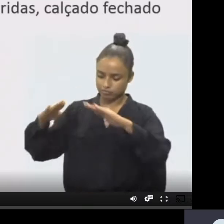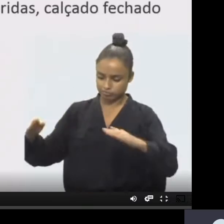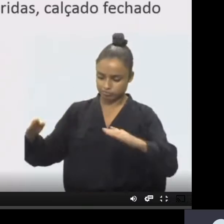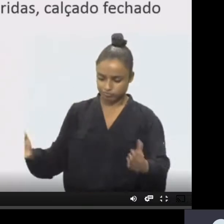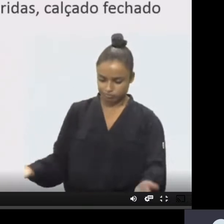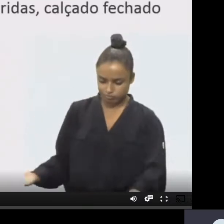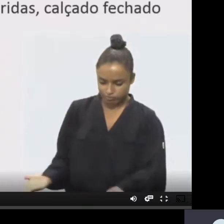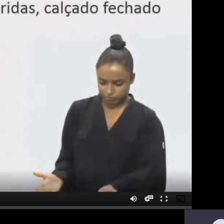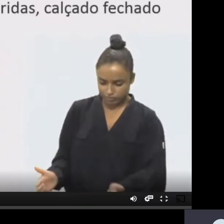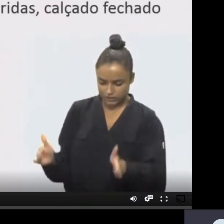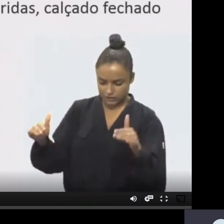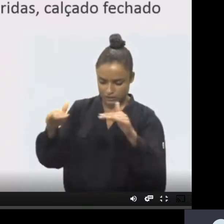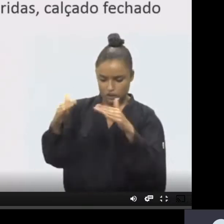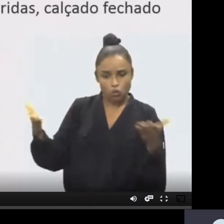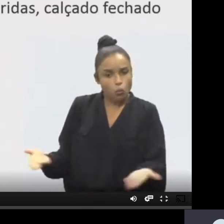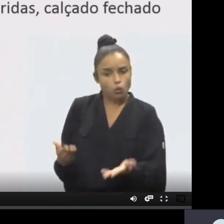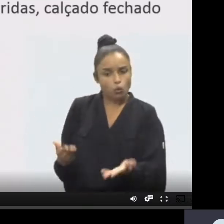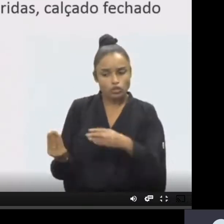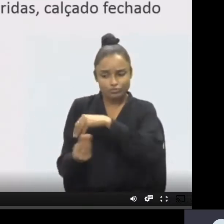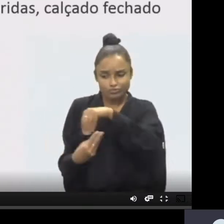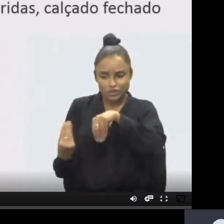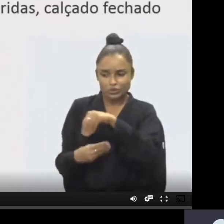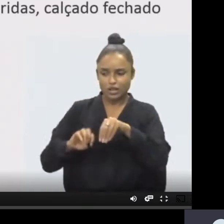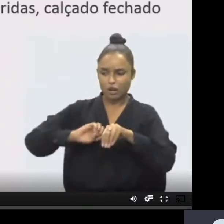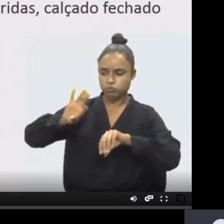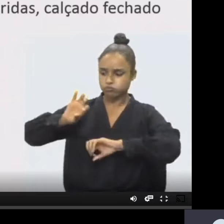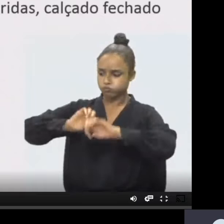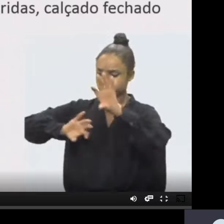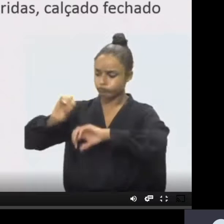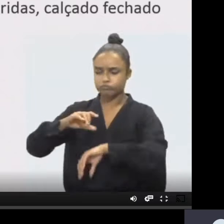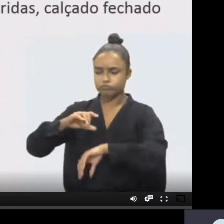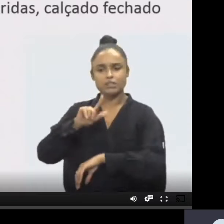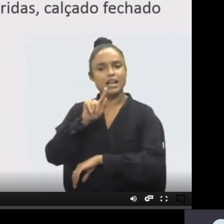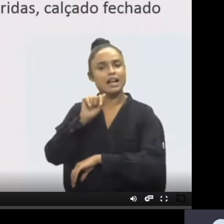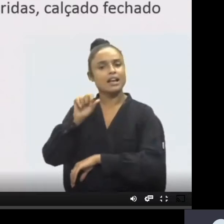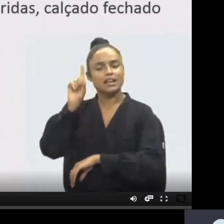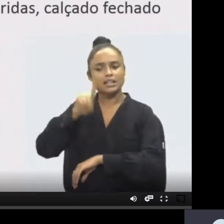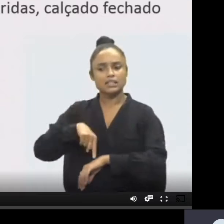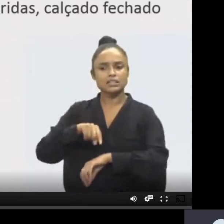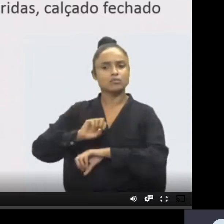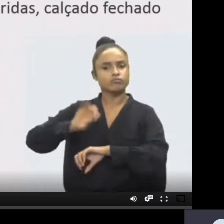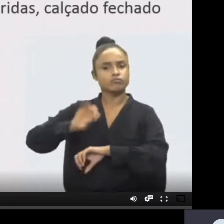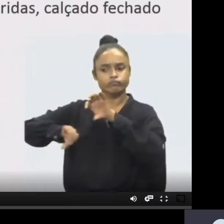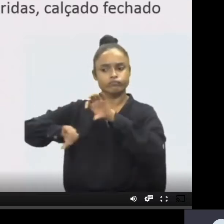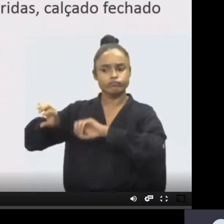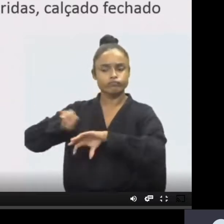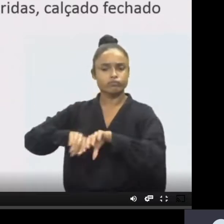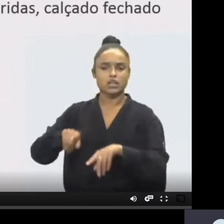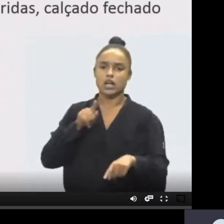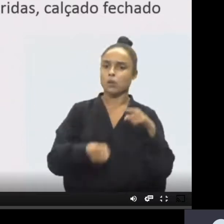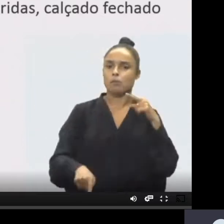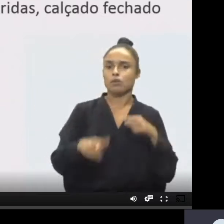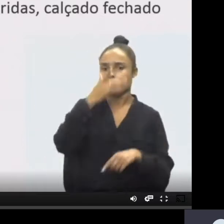quantidade de gases. Então, uma reação violenta que libera uma grande quantidade de gases, e esses gases eles são